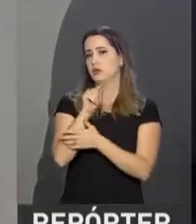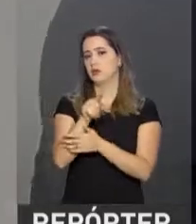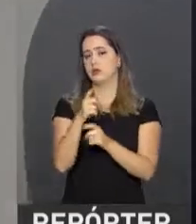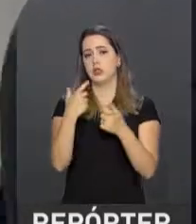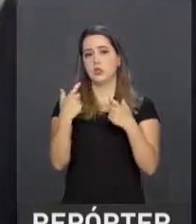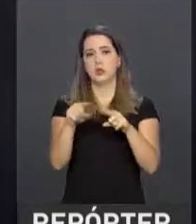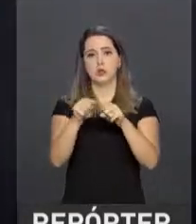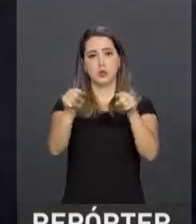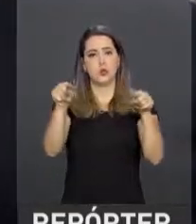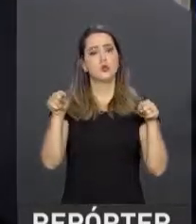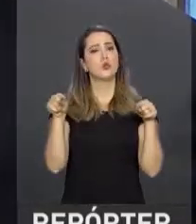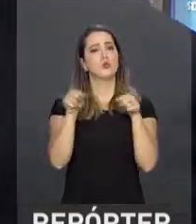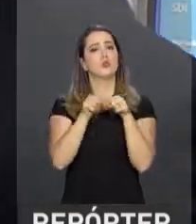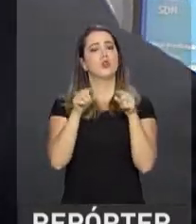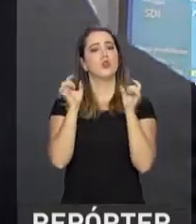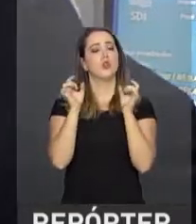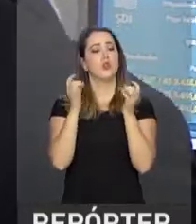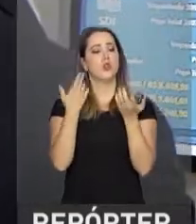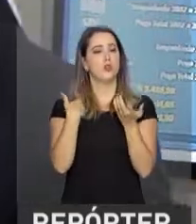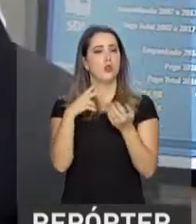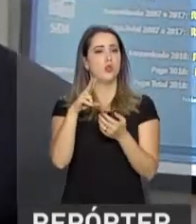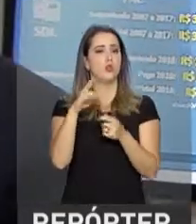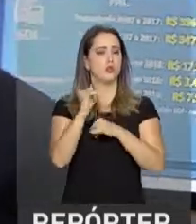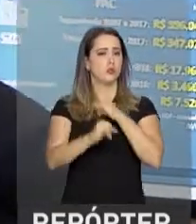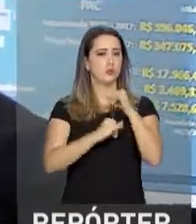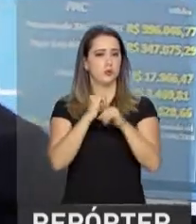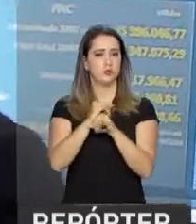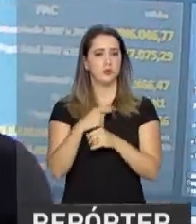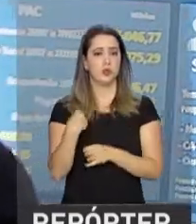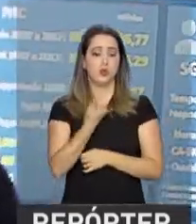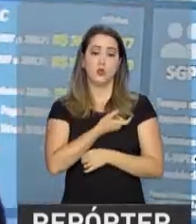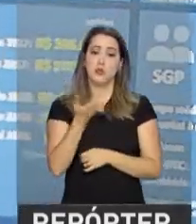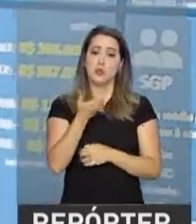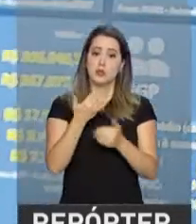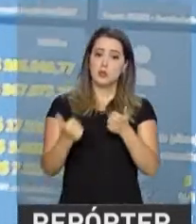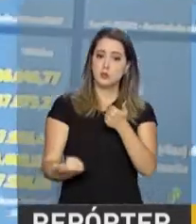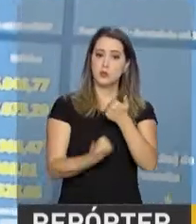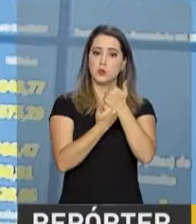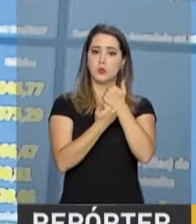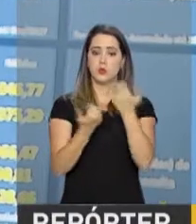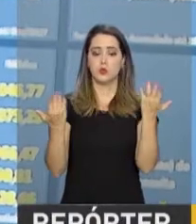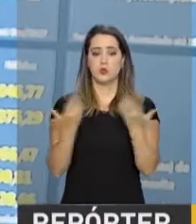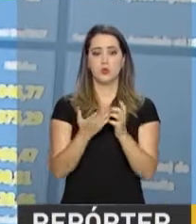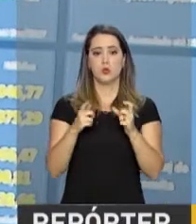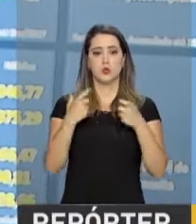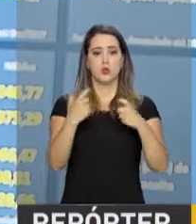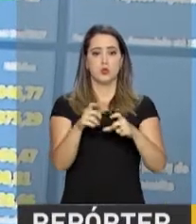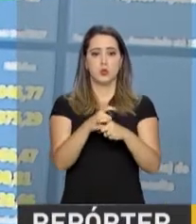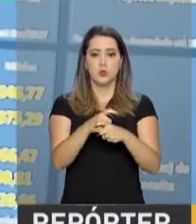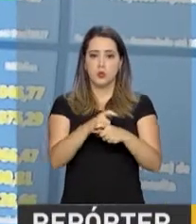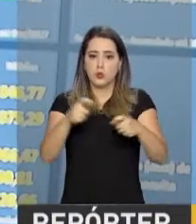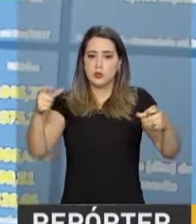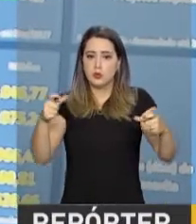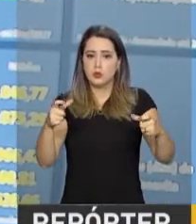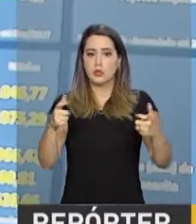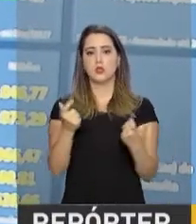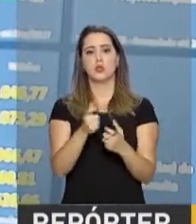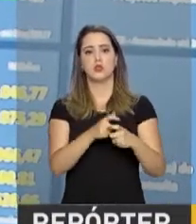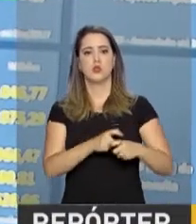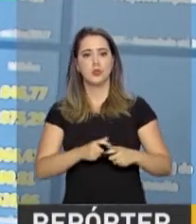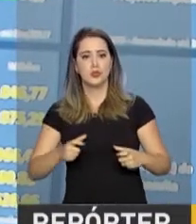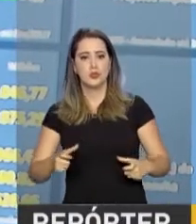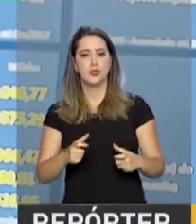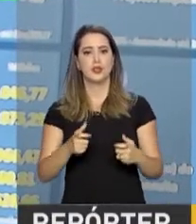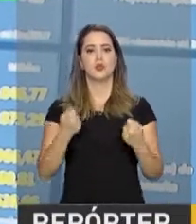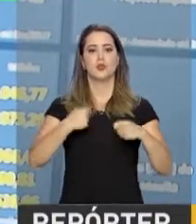loja virtual nós queremos substituir uma estrutura grande que ainda existe nos órgãos públicos de almoxarifados diz